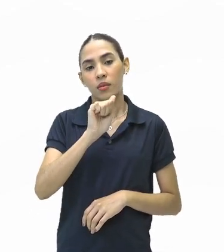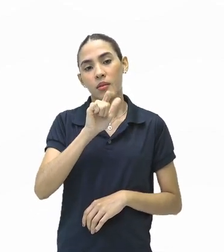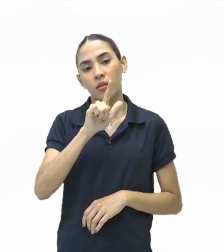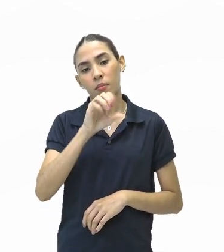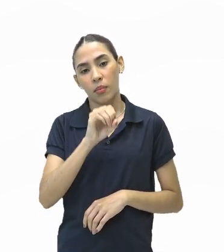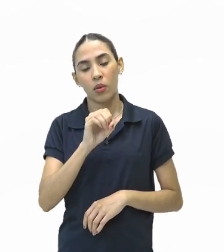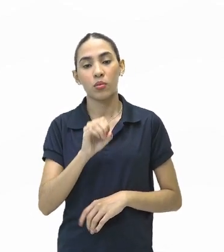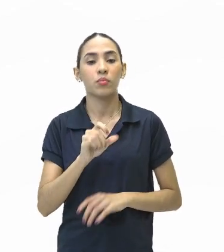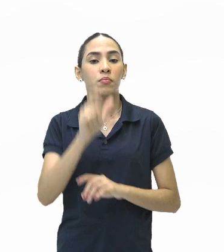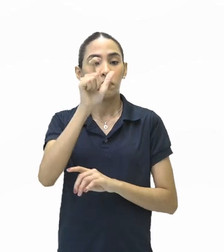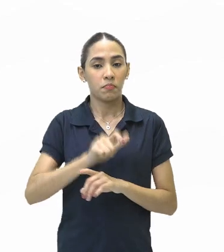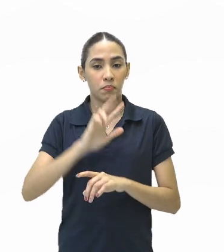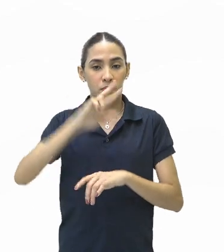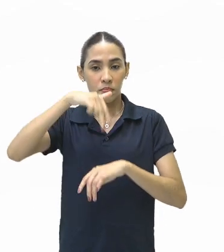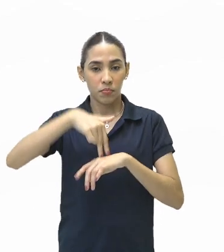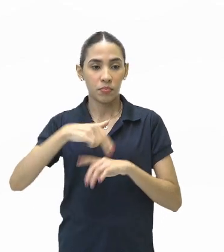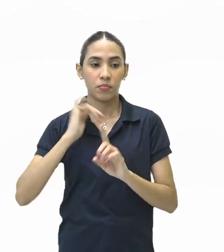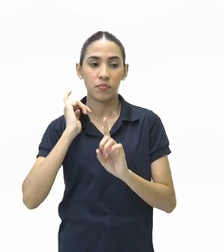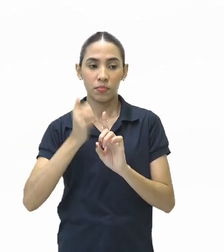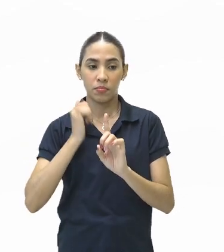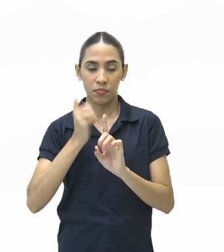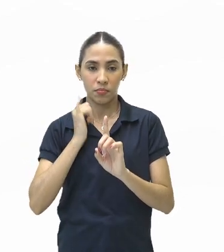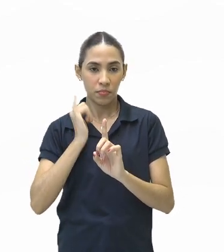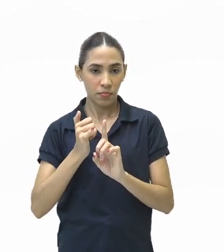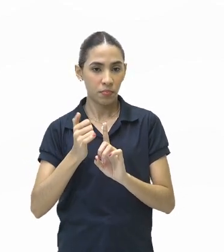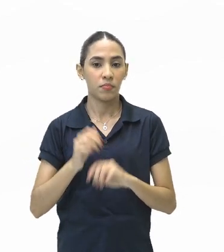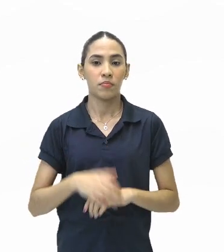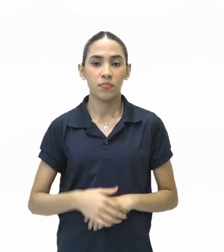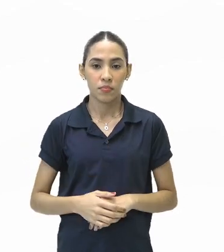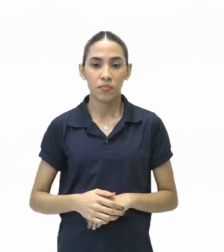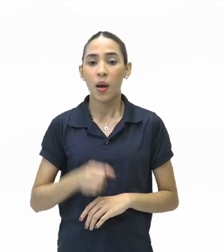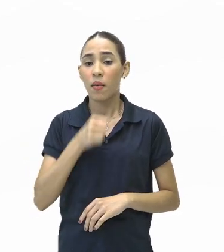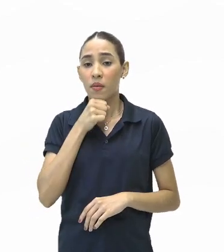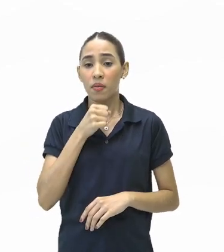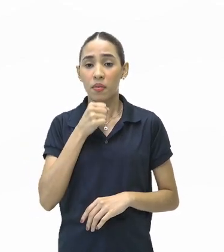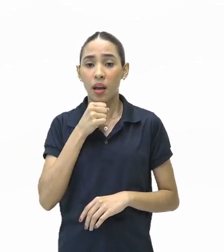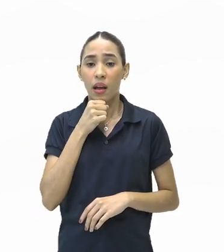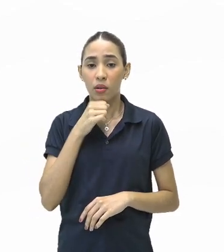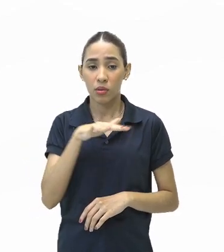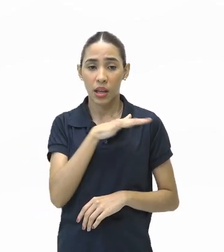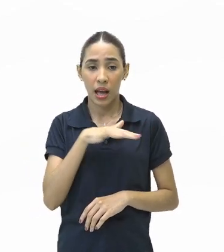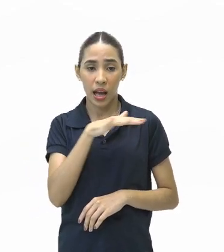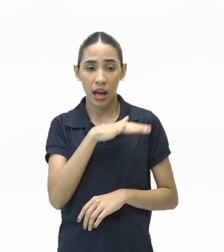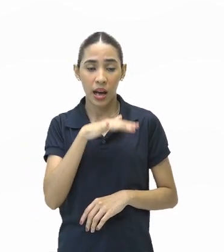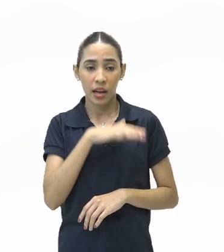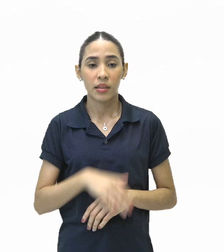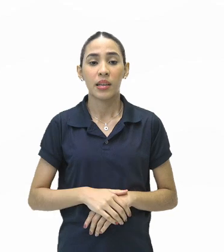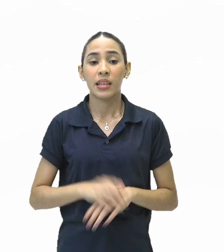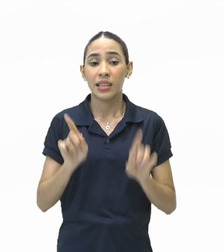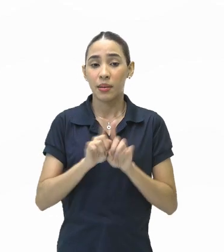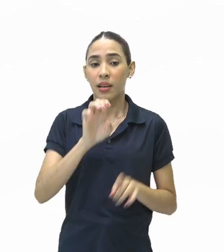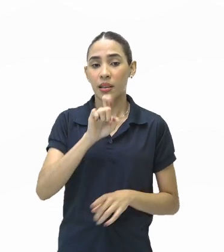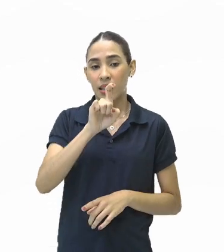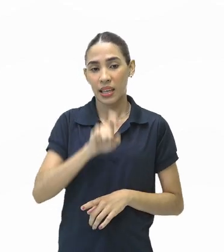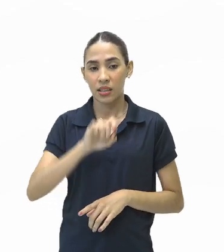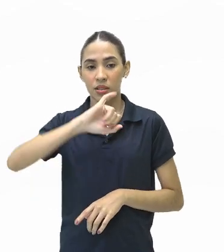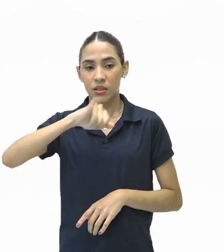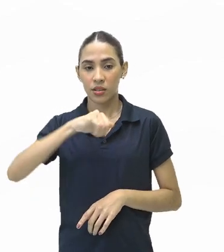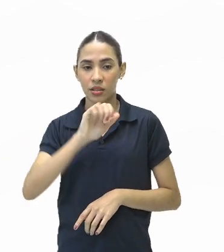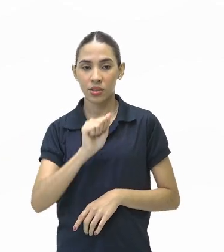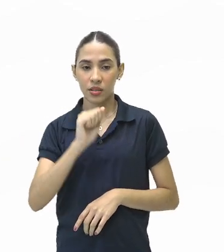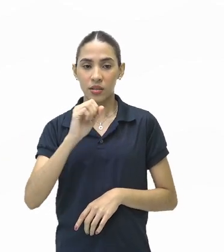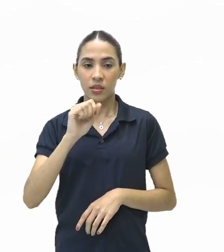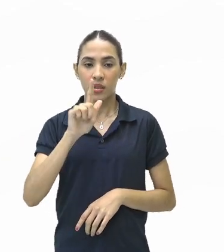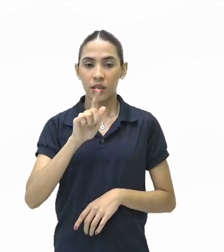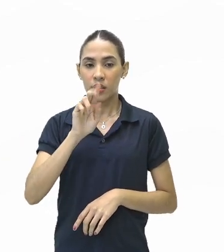obra, Riobaldo é o narrador, personagem, um velho fazendeiro e o quê? Jagunço. Vê aí que ele